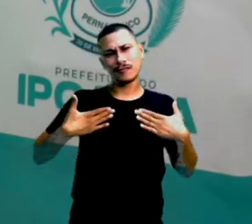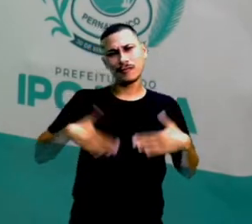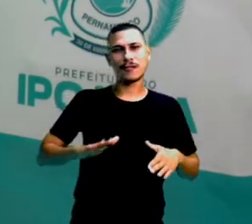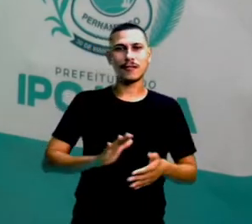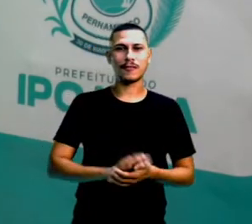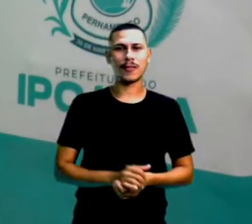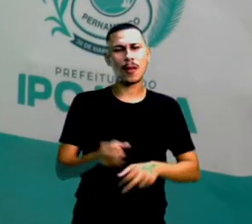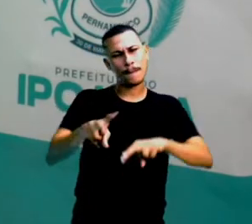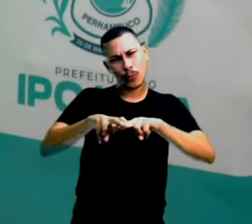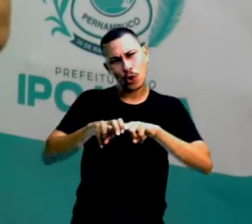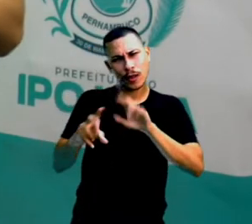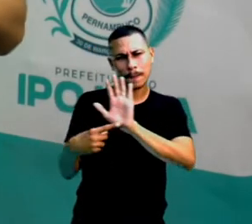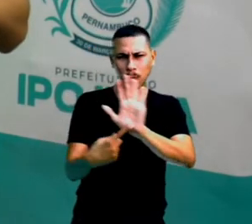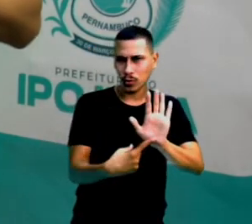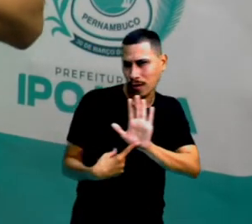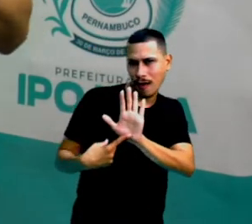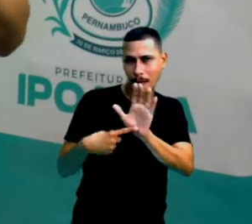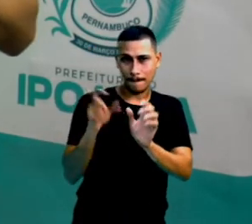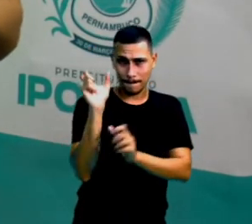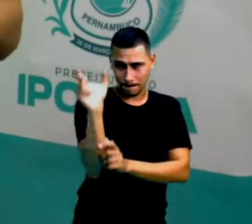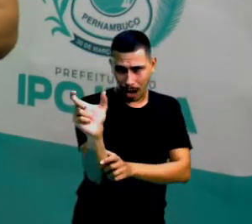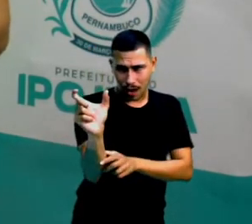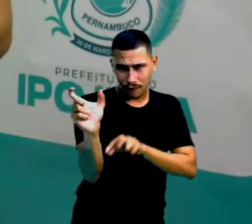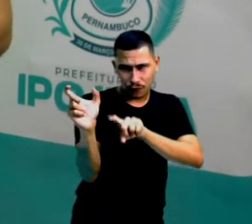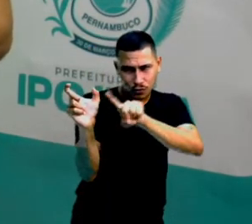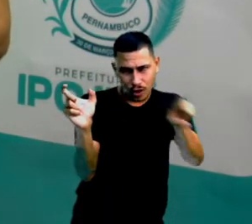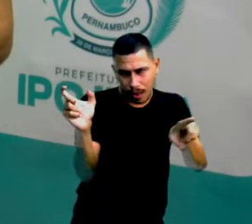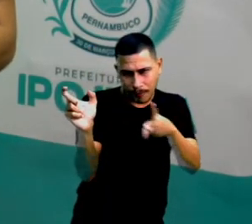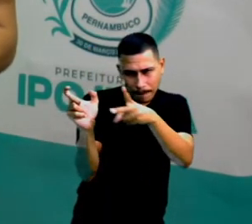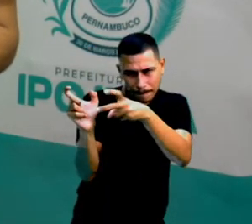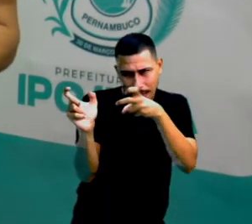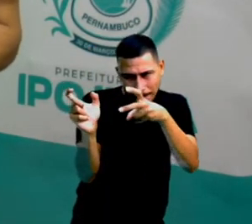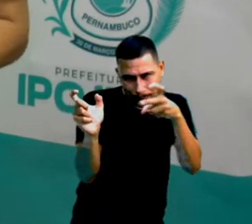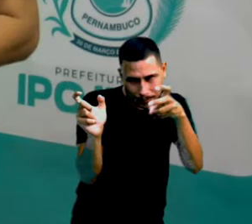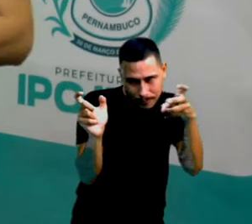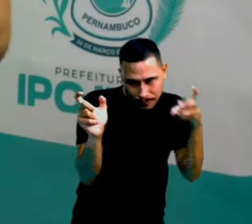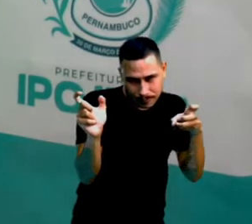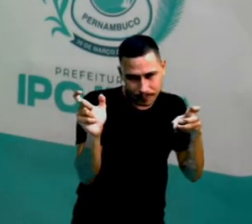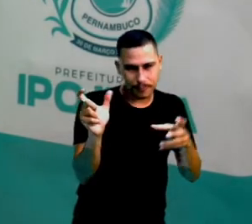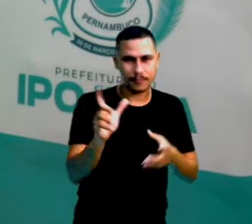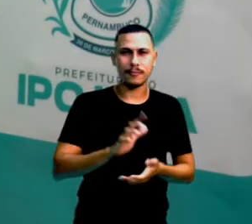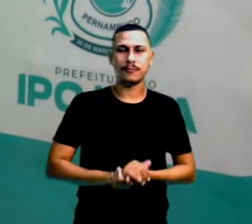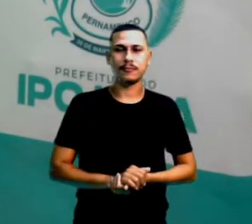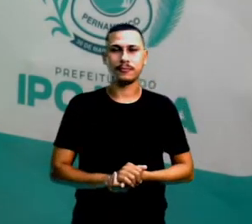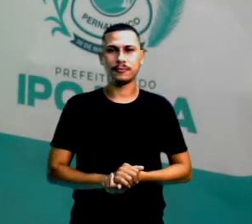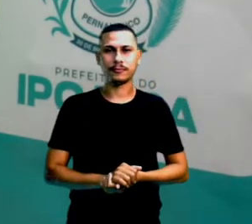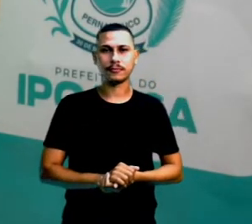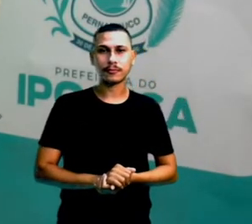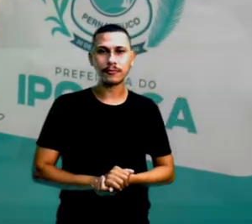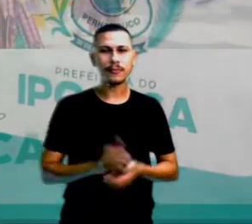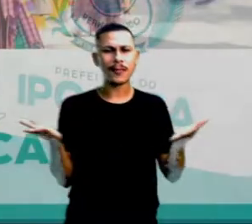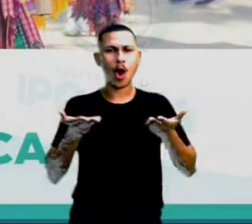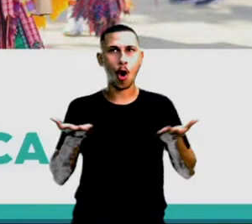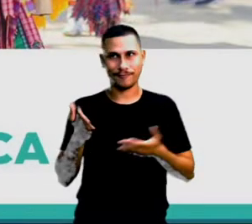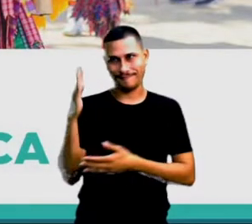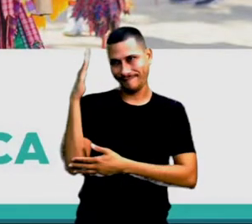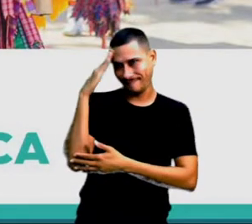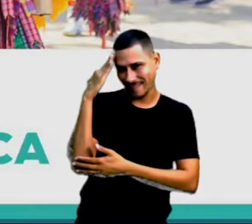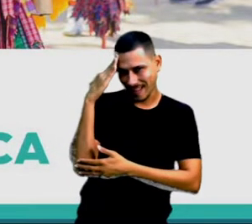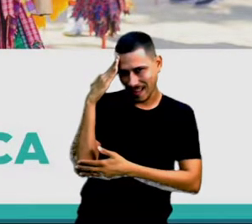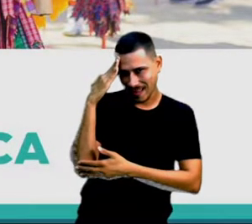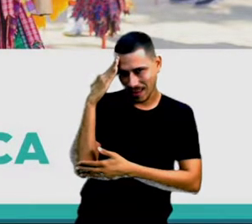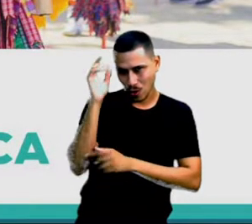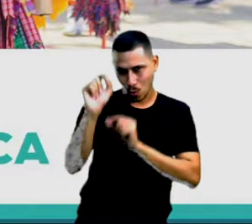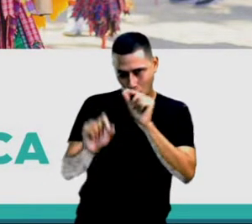Por isso que eu coloquei a palavra escrita assim, para a gente fazer essa referência. Beleza? Agora a gente vai ver